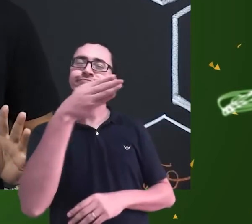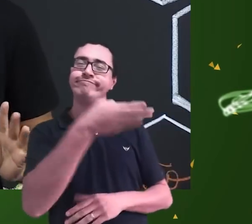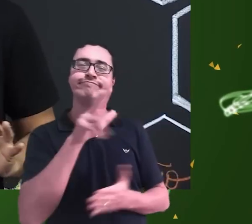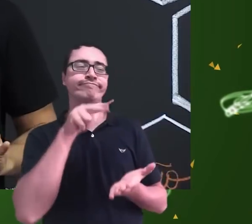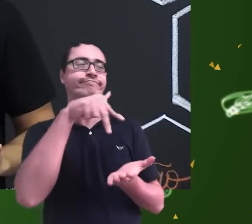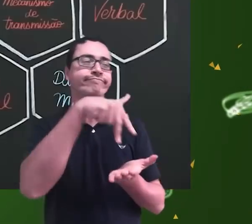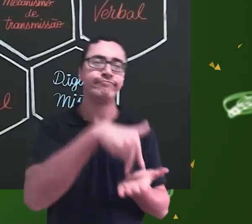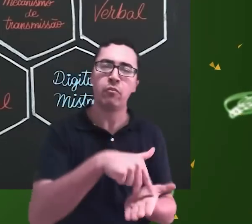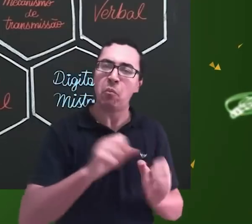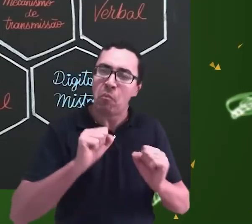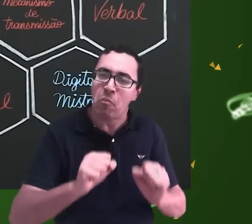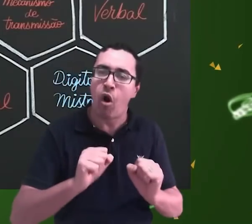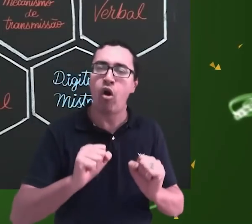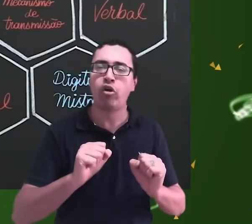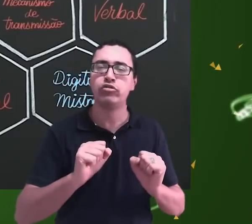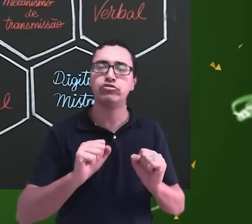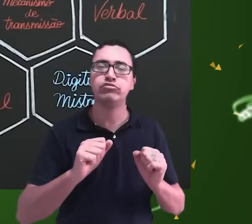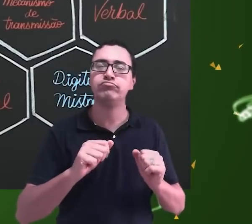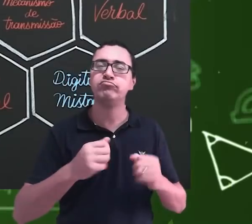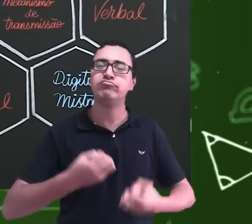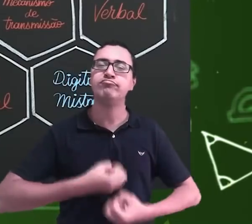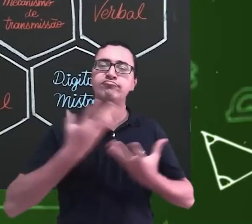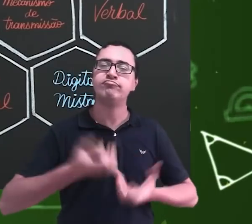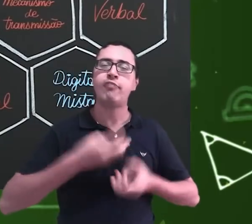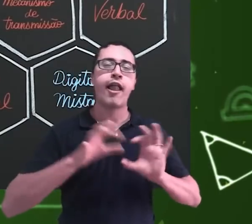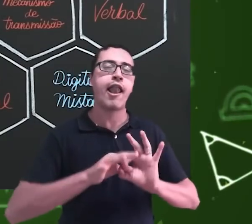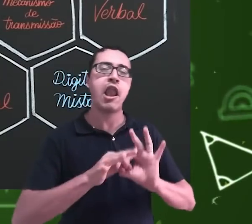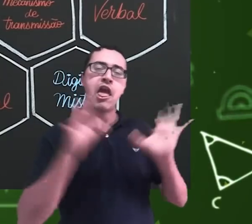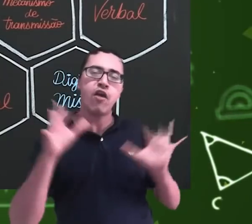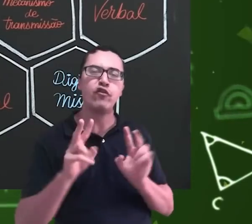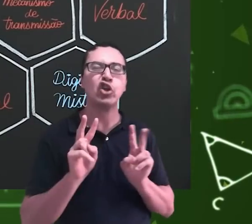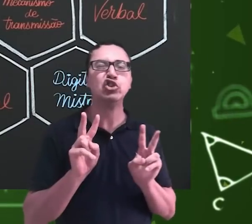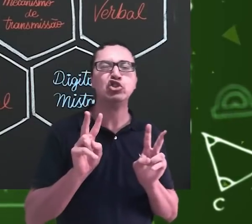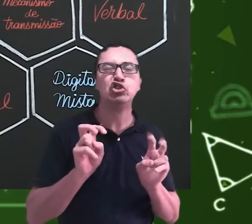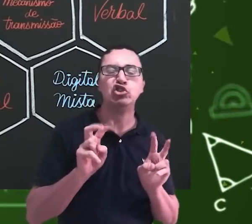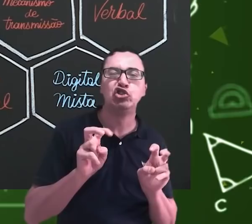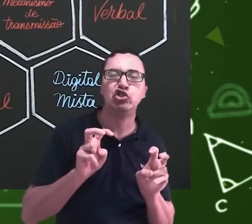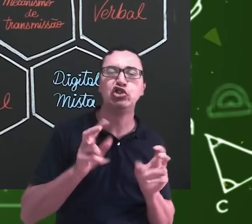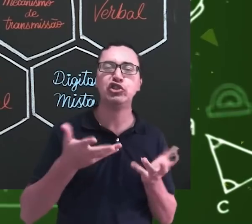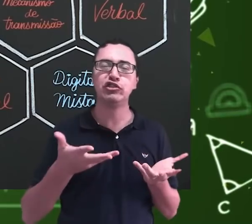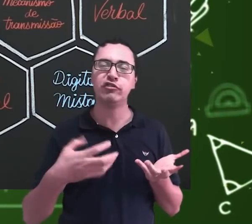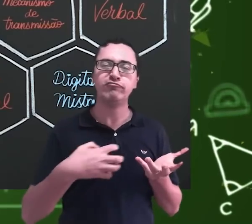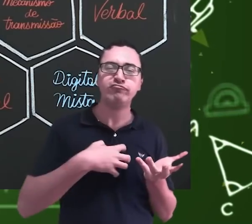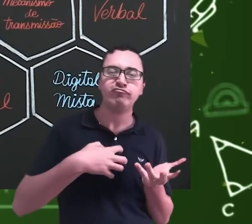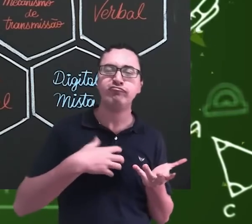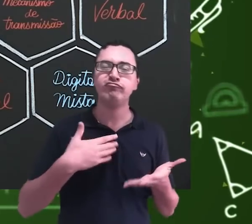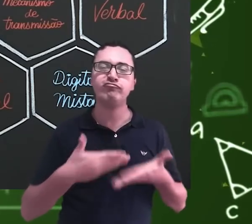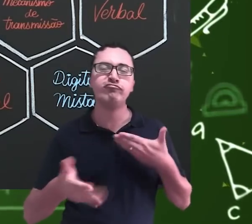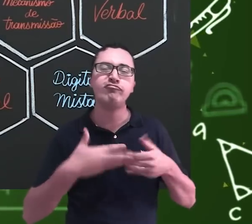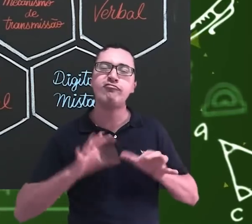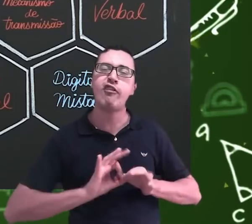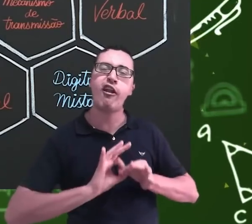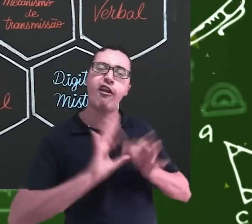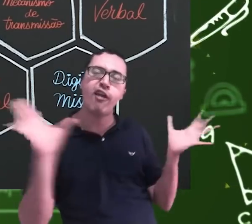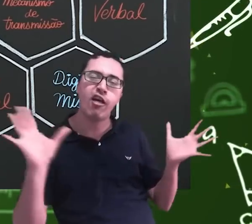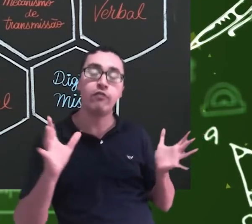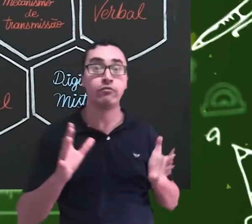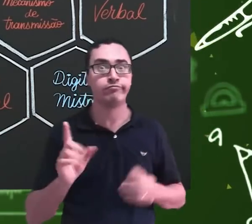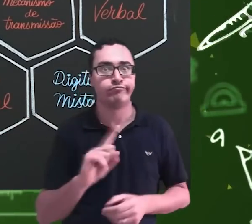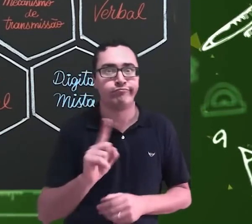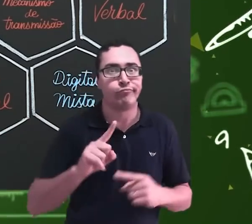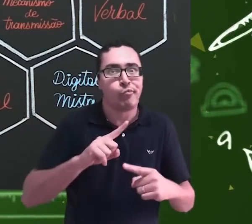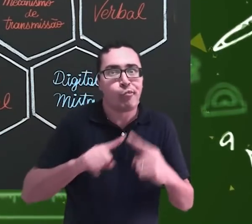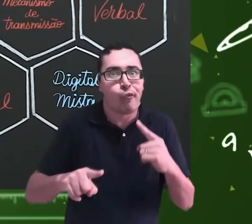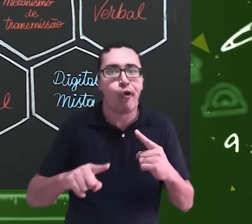de linguagem, tal como as gírias, tais como uma comunicação tanto mais informal, até numa roupa, né? Há quem diga que a linguagem,